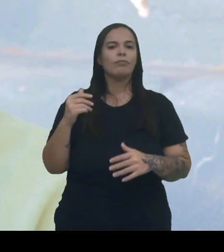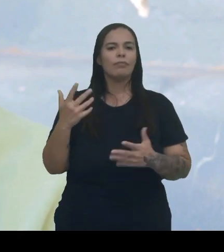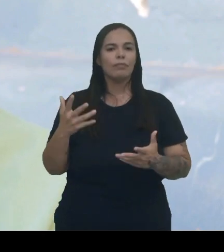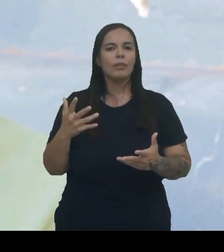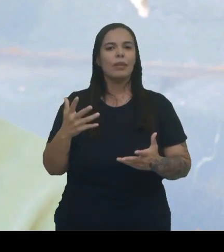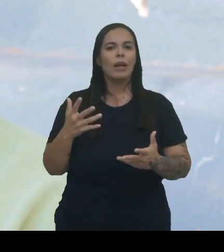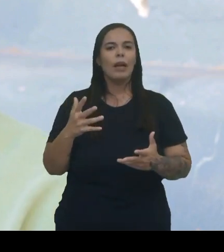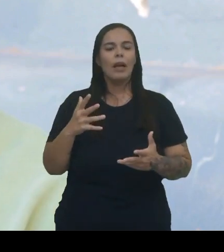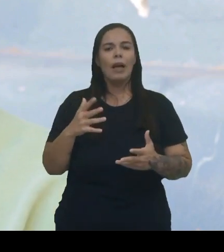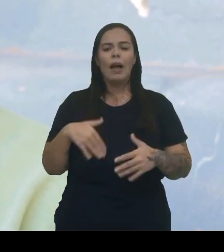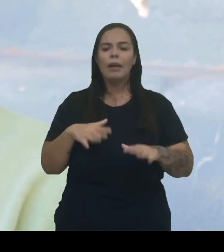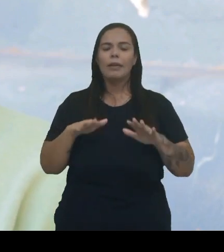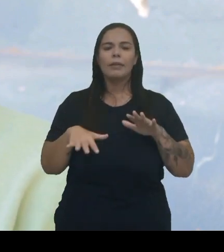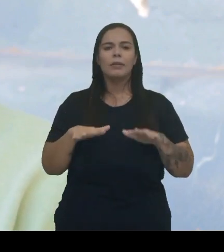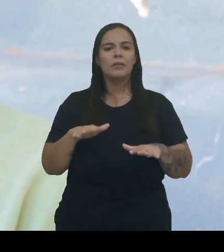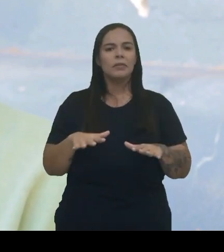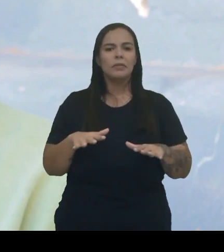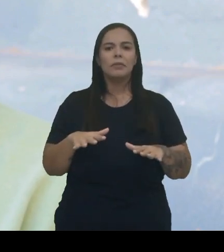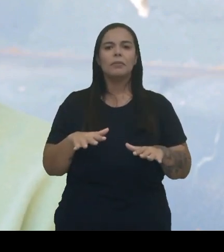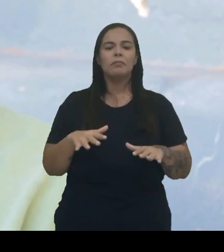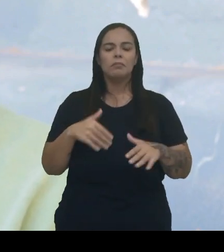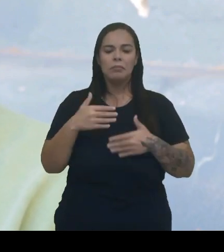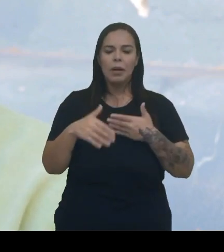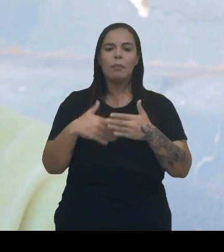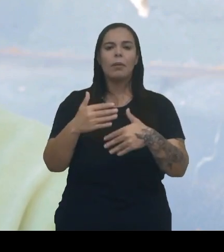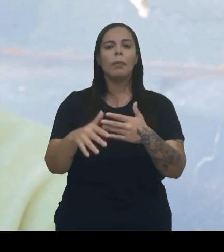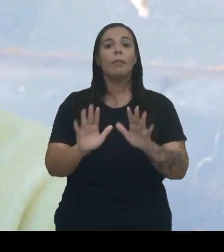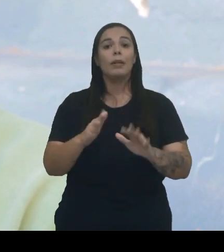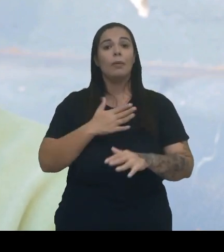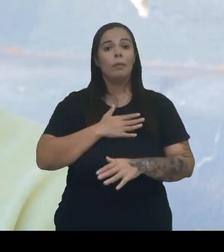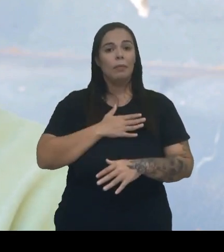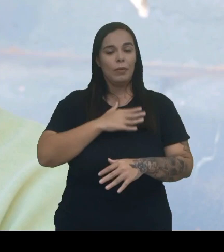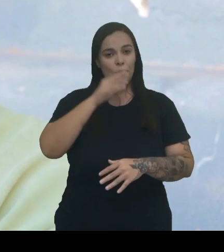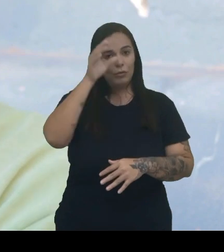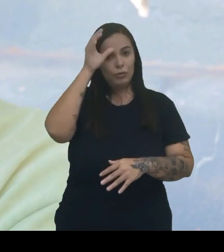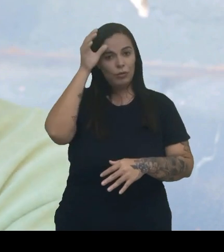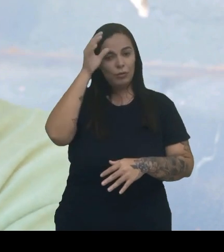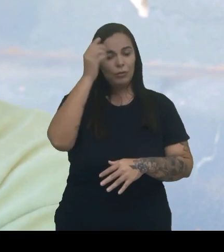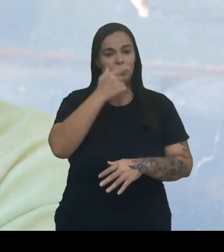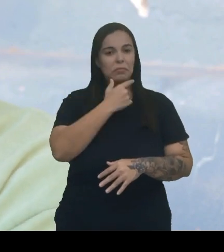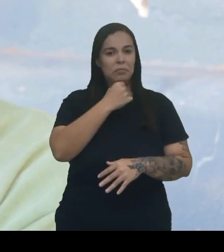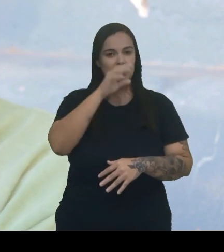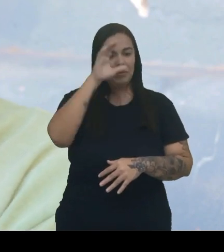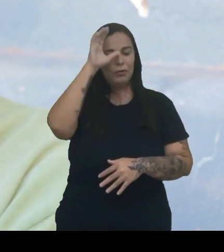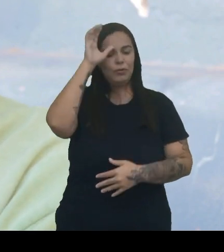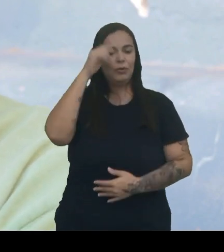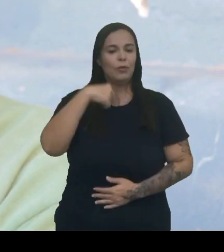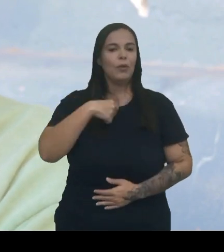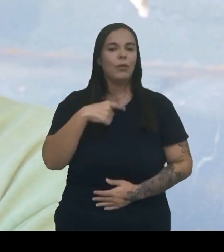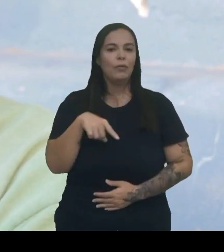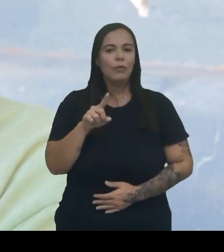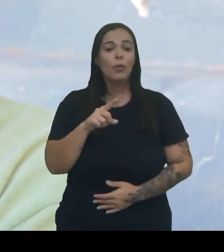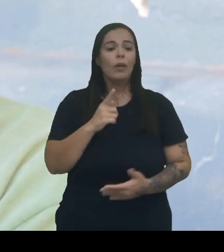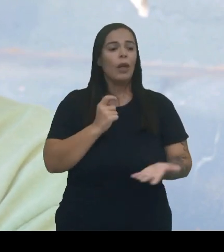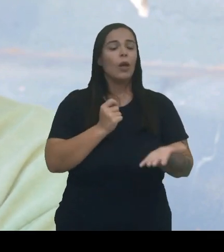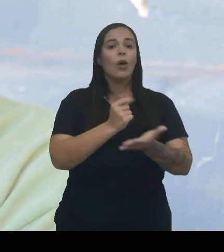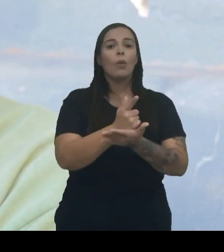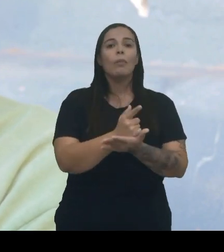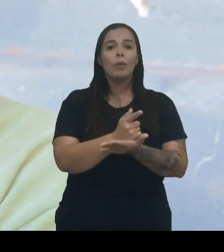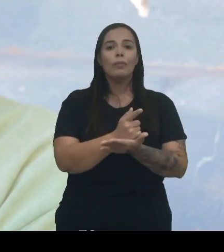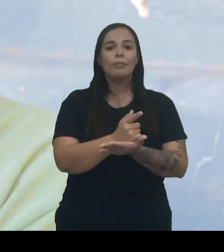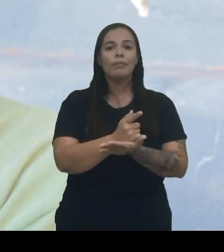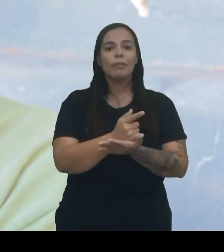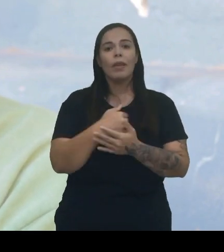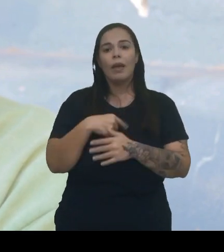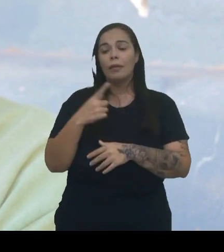Informei, rapaz, coisa e tal. Aí o meu tio foi, comprou uma canoa, disse que mandou a